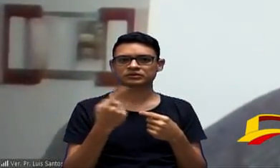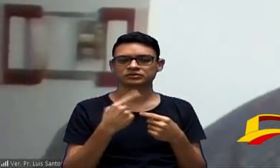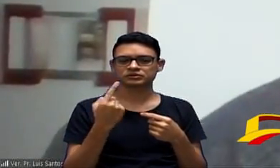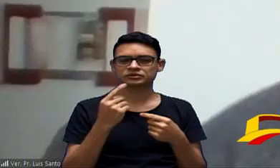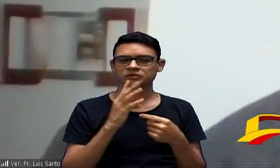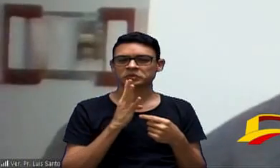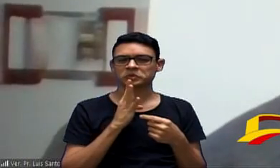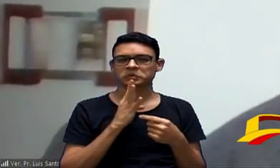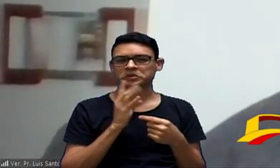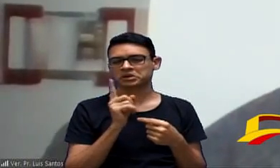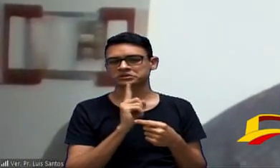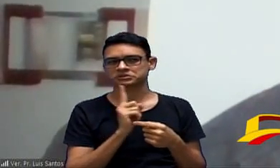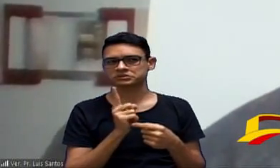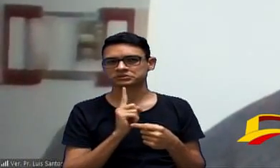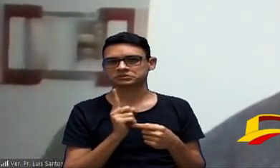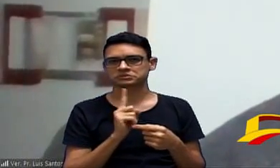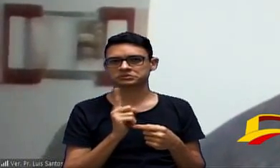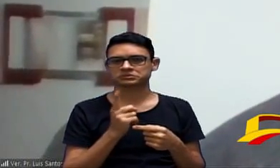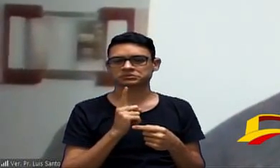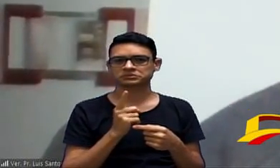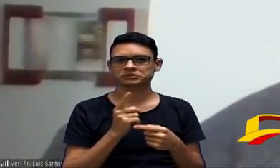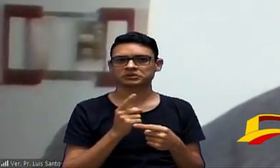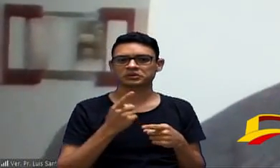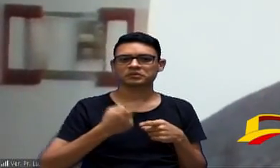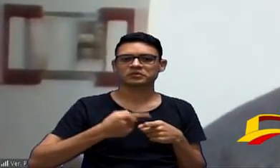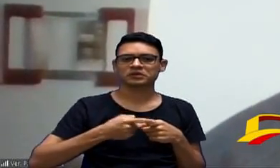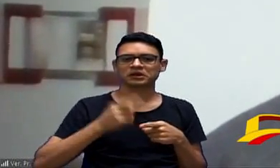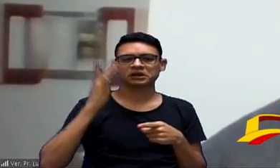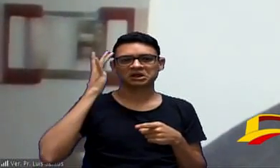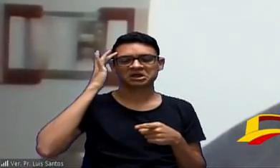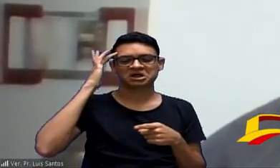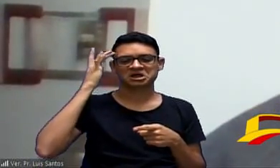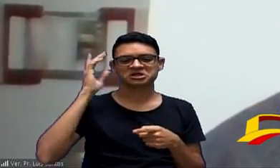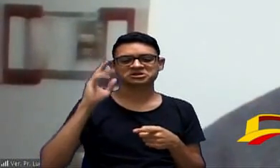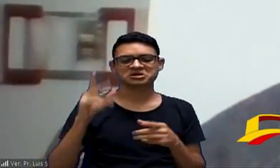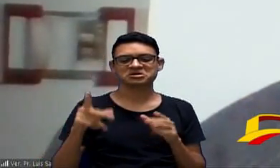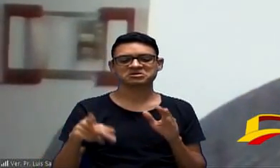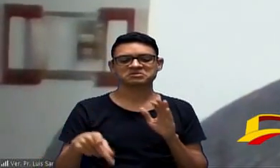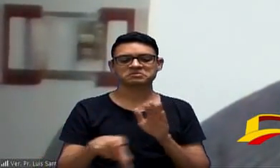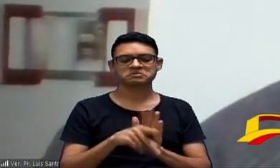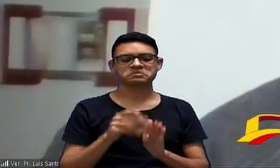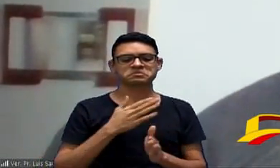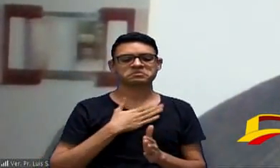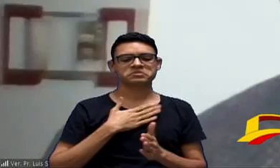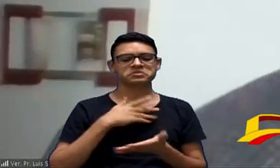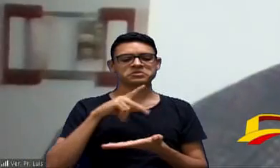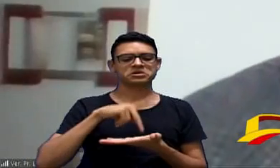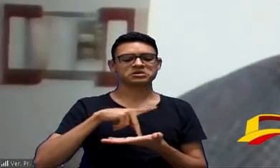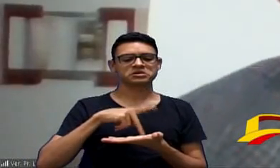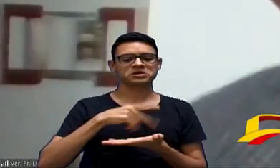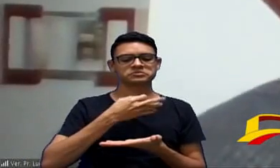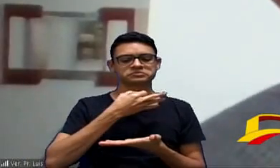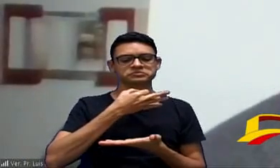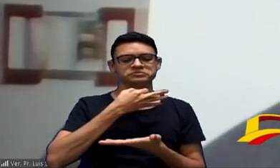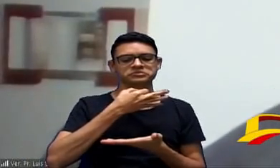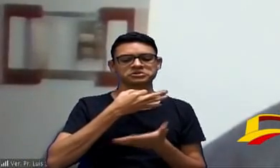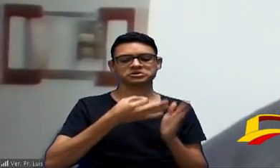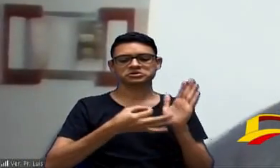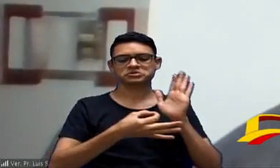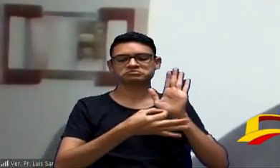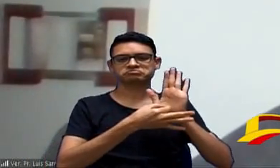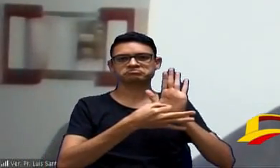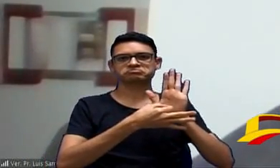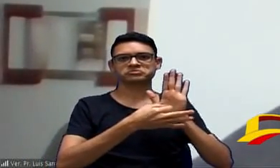tivesse por quem acha que realmente é a dona da verdade ou que que determina as coisas aí